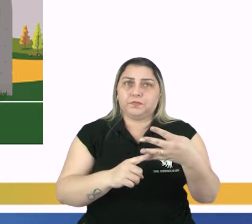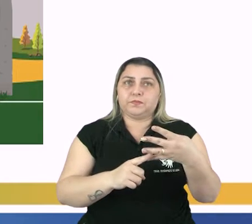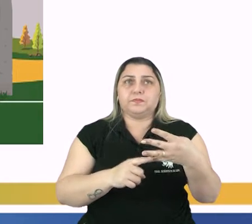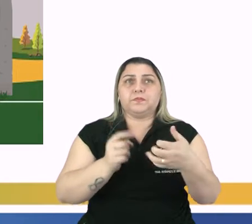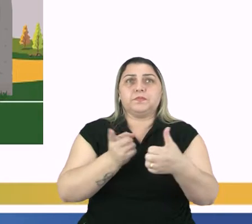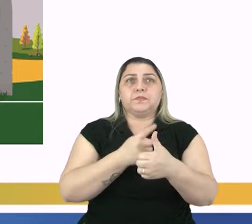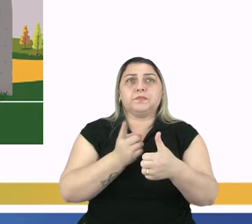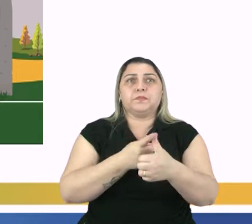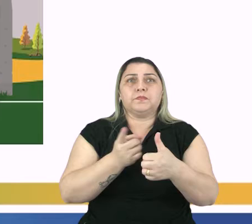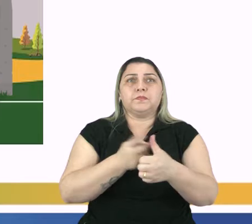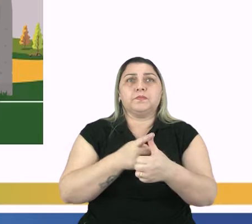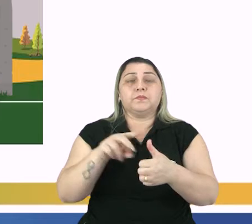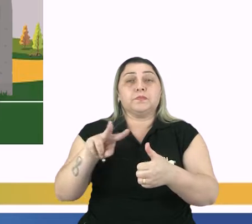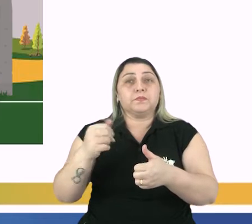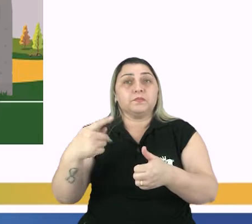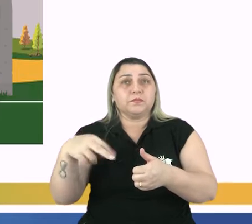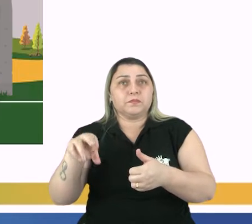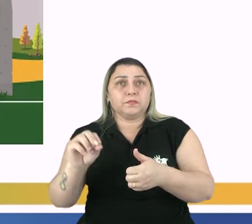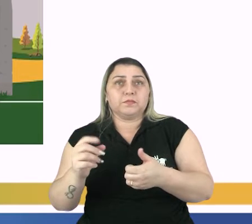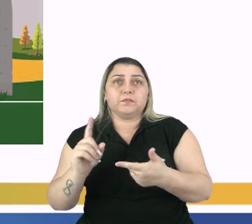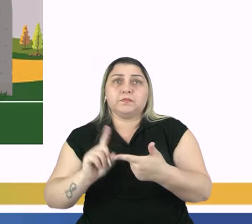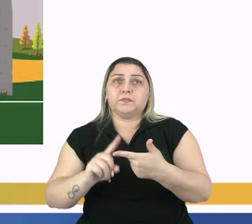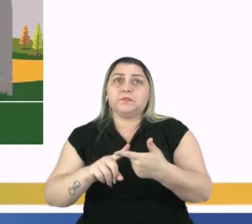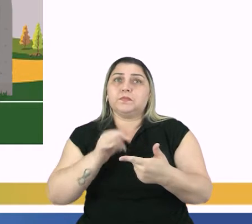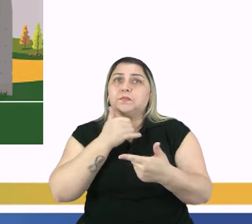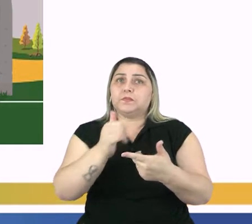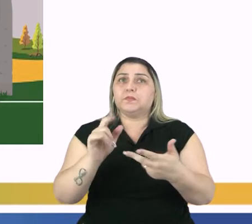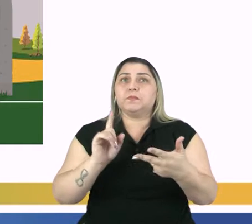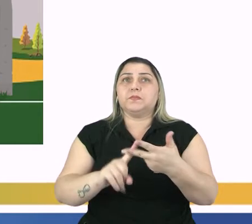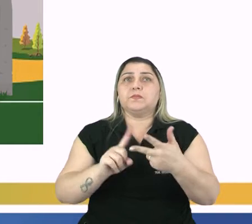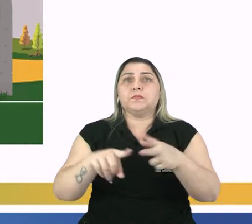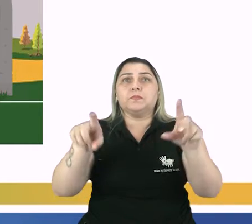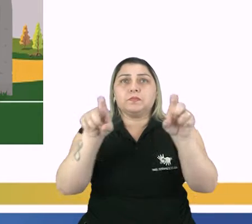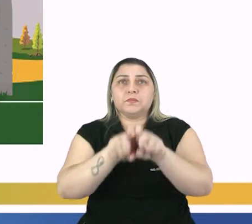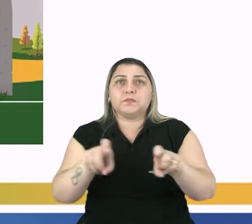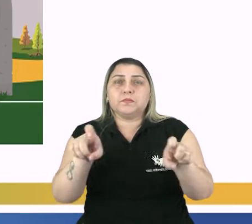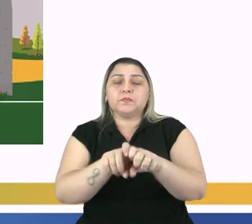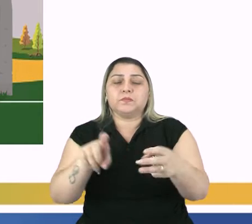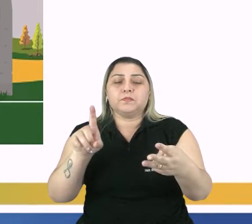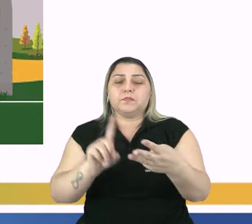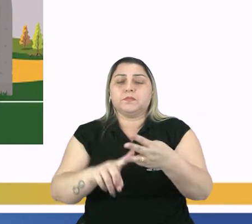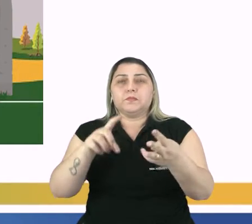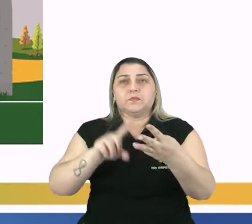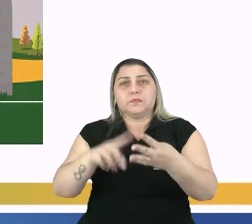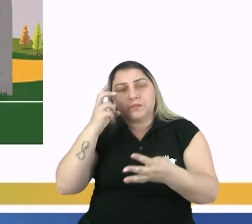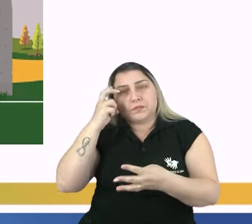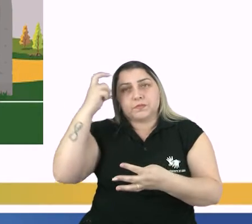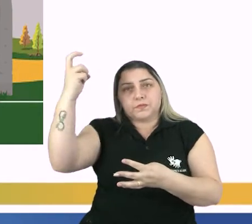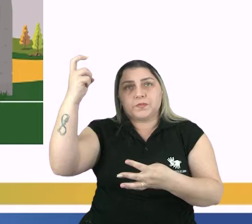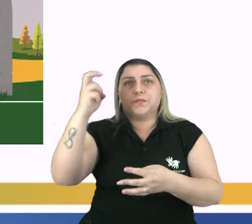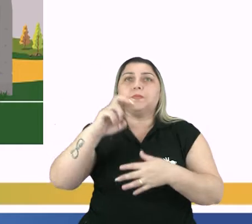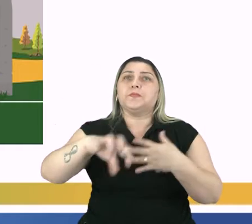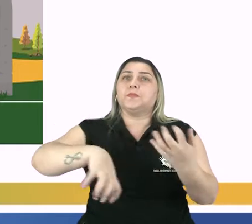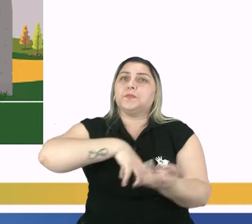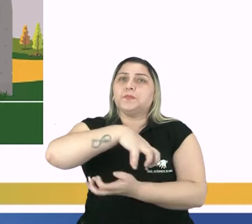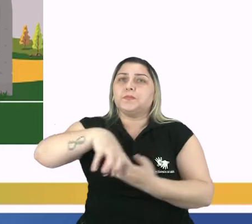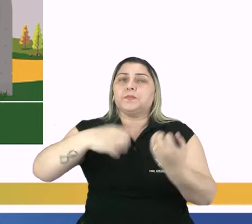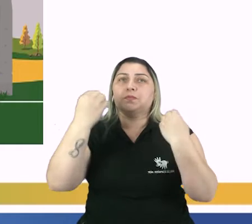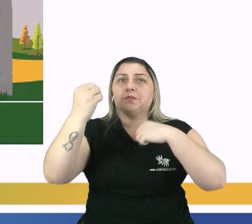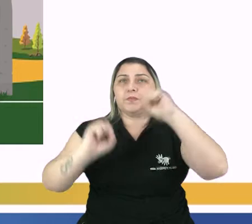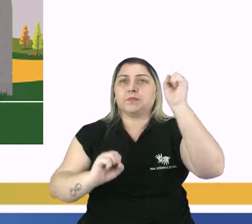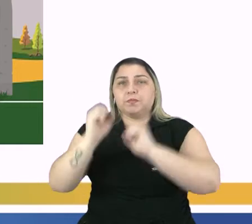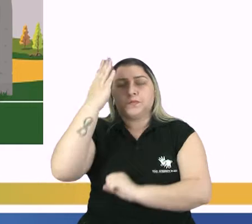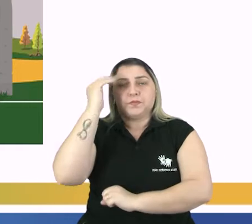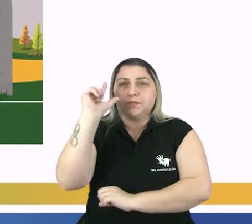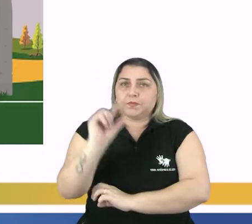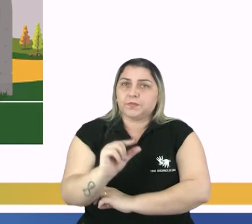A primeira Revolução Industrial, a segunda Revolução Industrial, a terceira e a quarta Revolução Industrial. Vamos saber